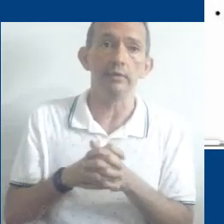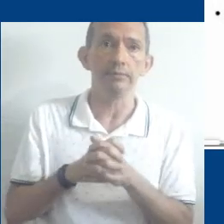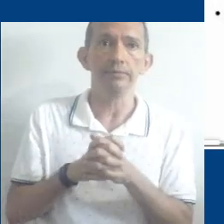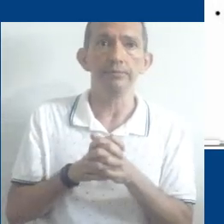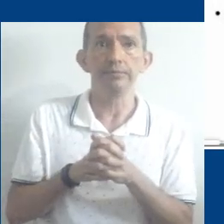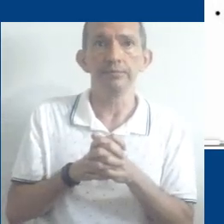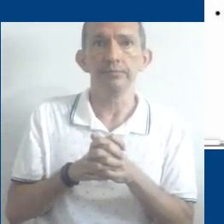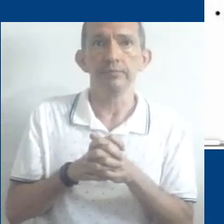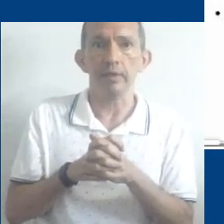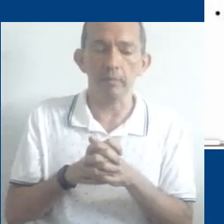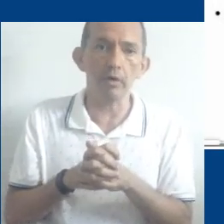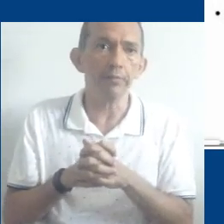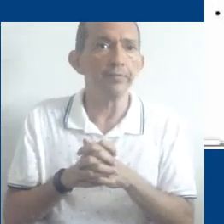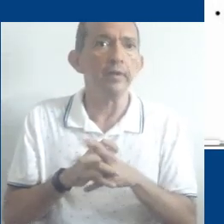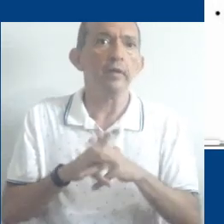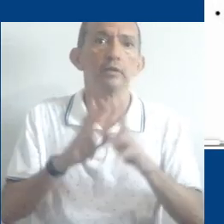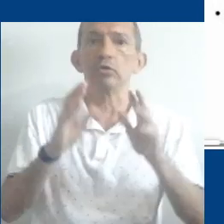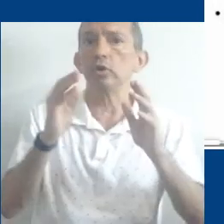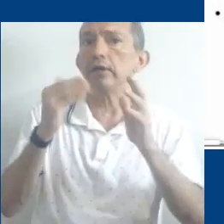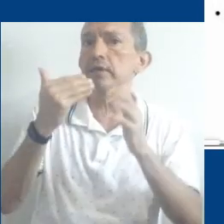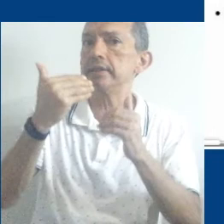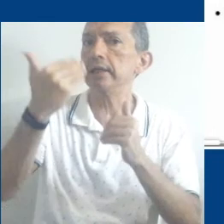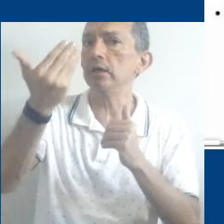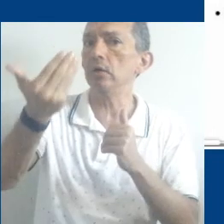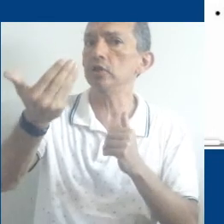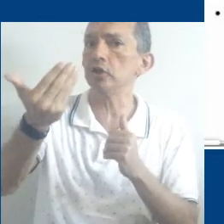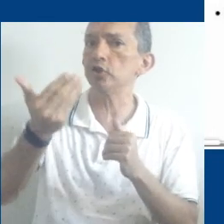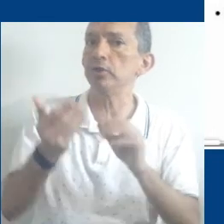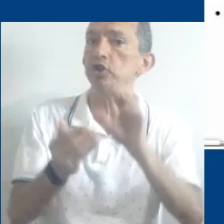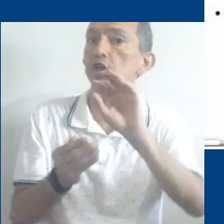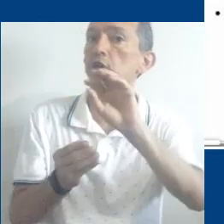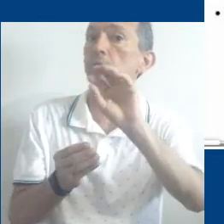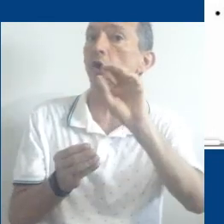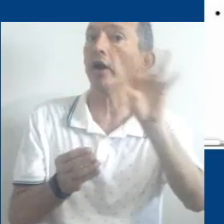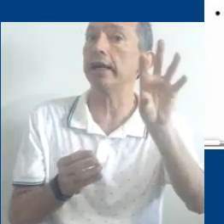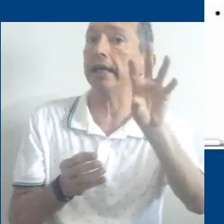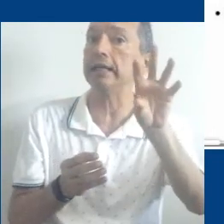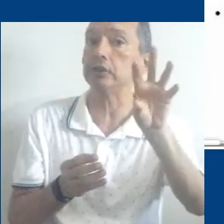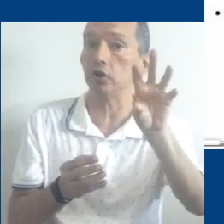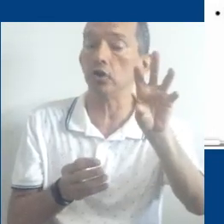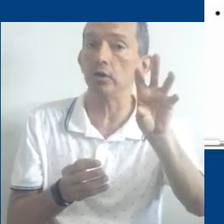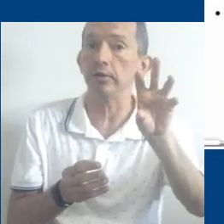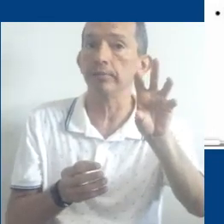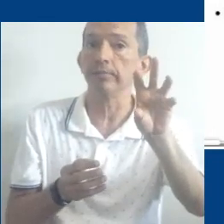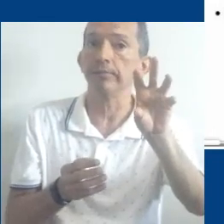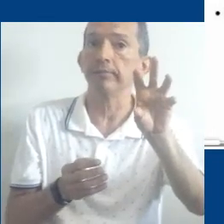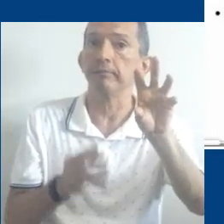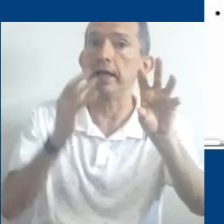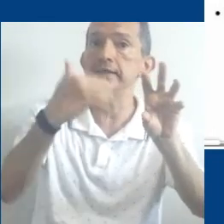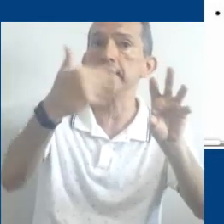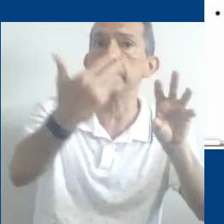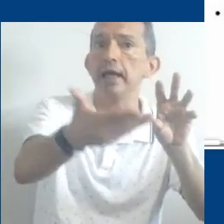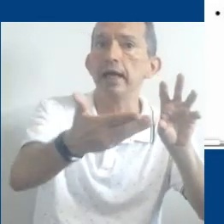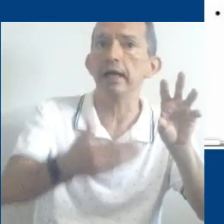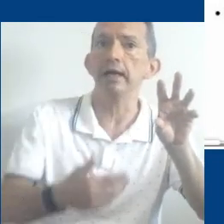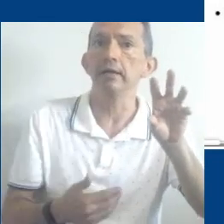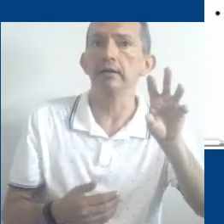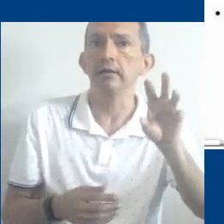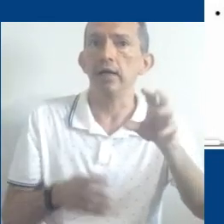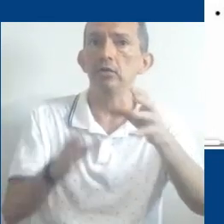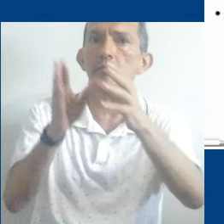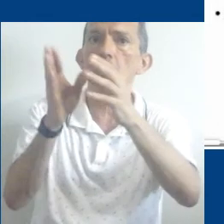cura. Tá bom? Então, toda vez que o lisossoma digerir uma organela só, para